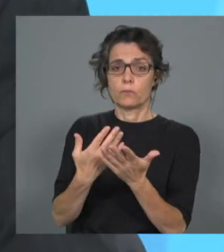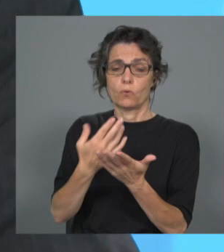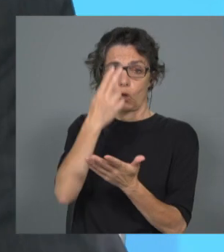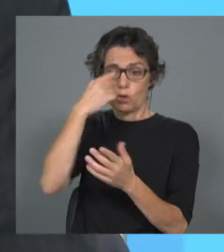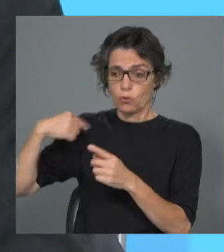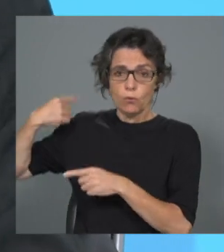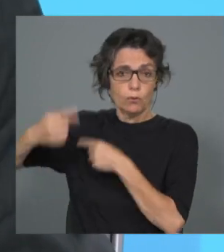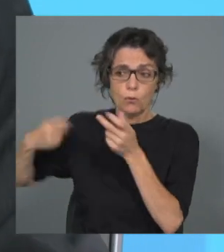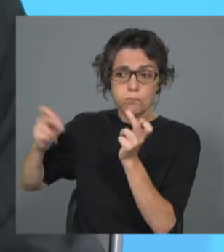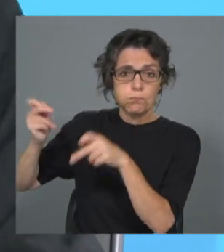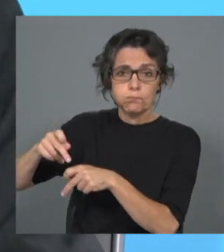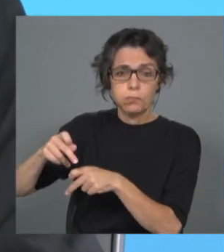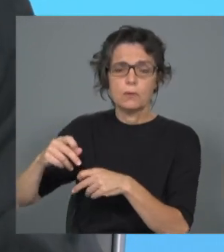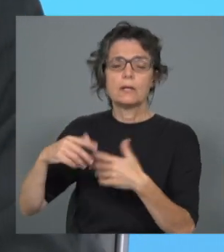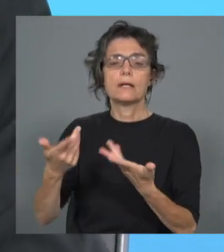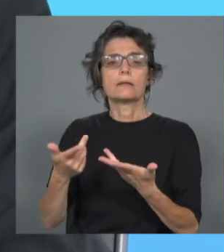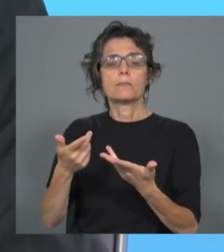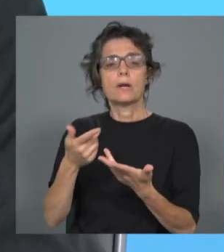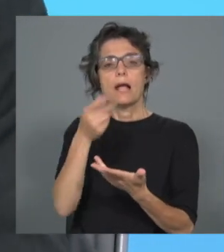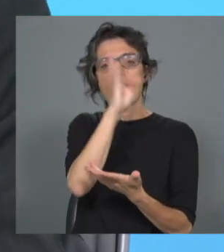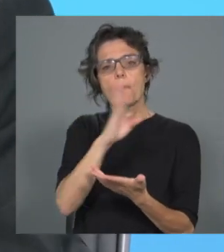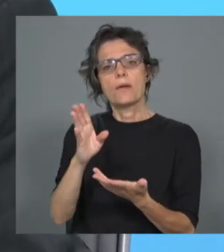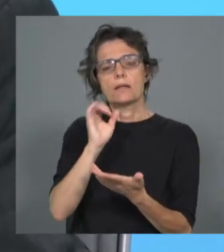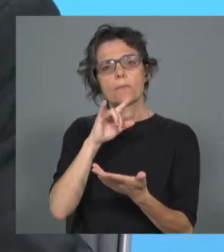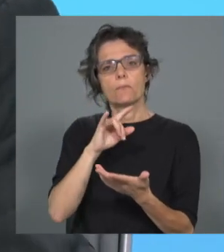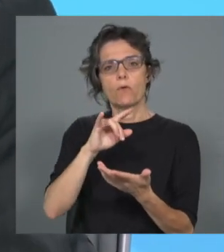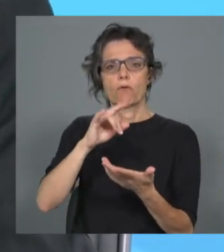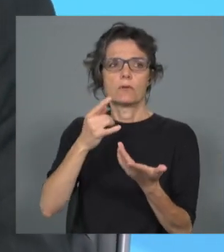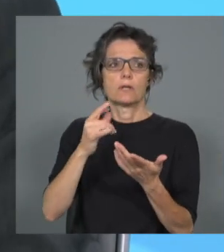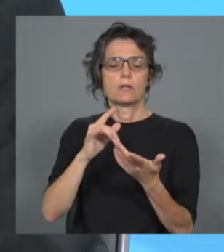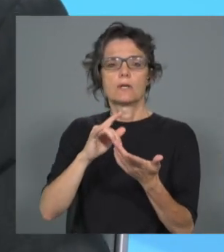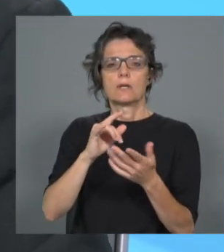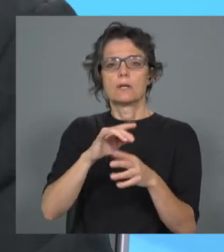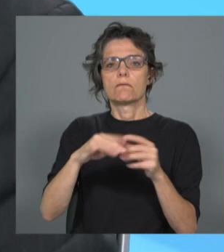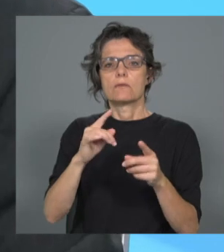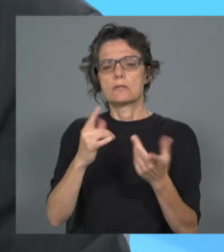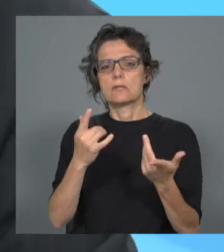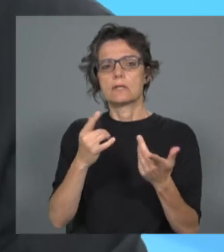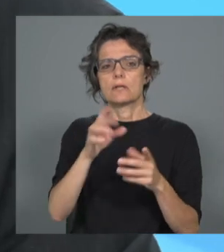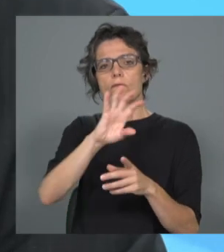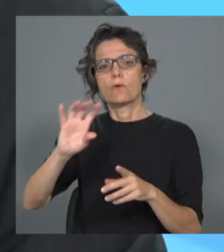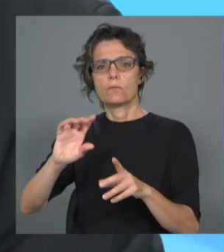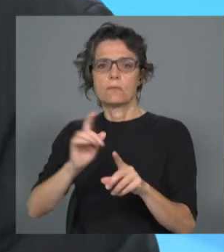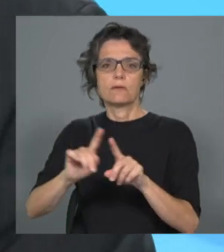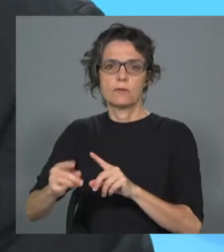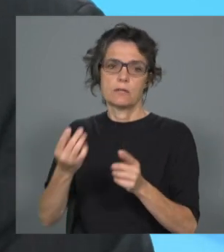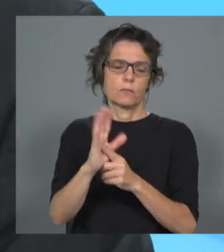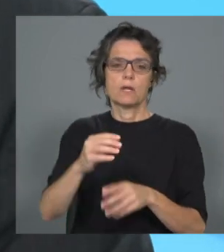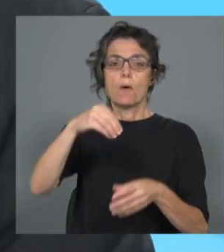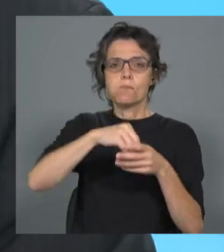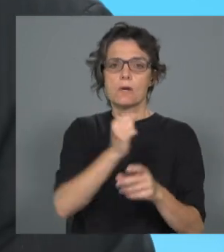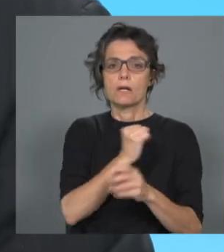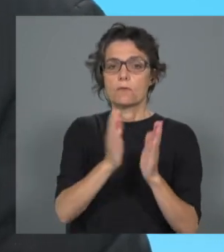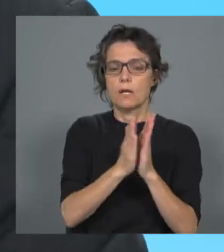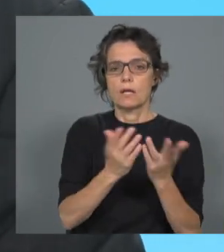depois os diversos níveis de realização. Paróquias, associações e movimentos, o nível das